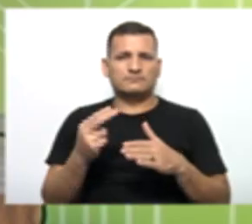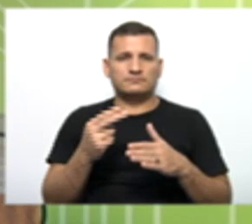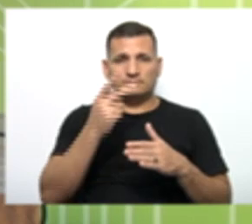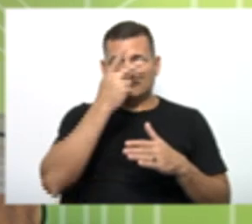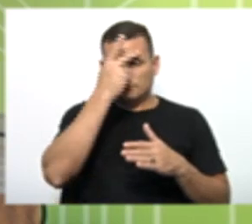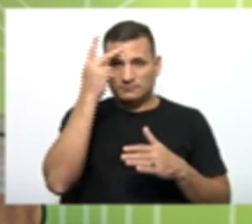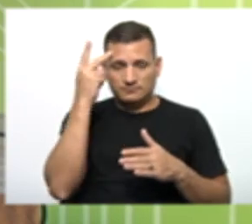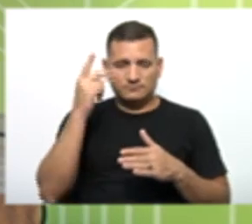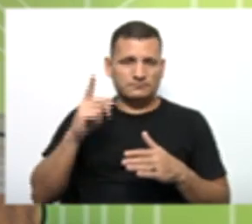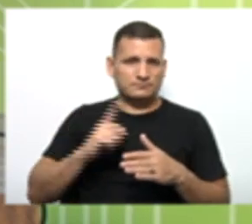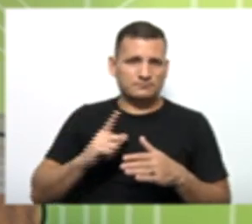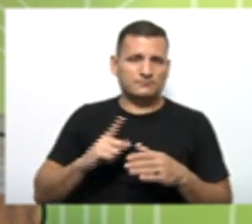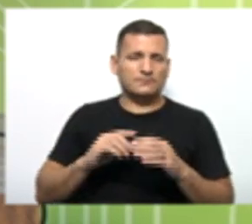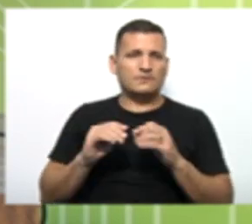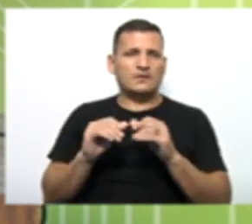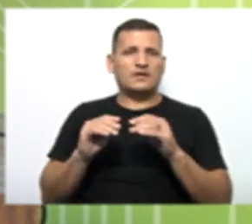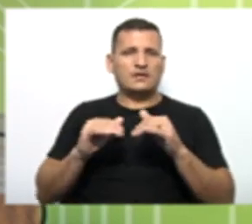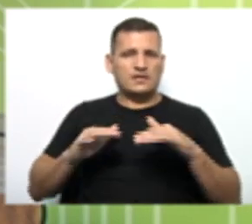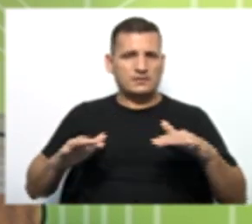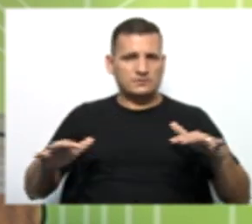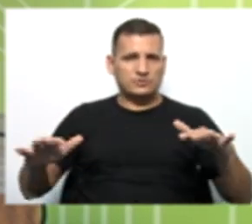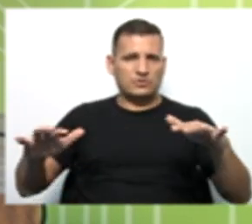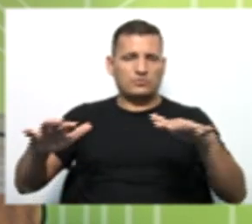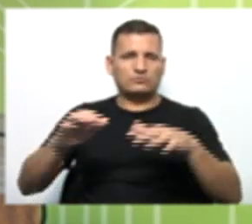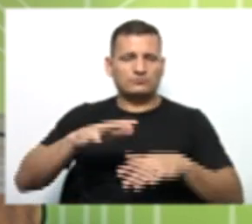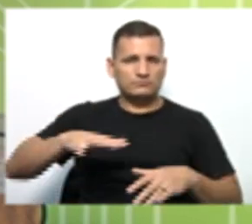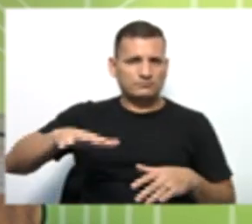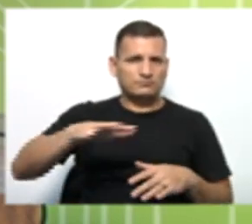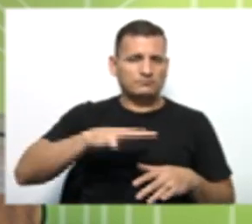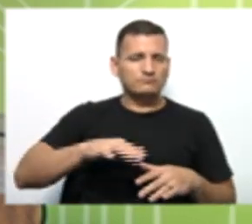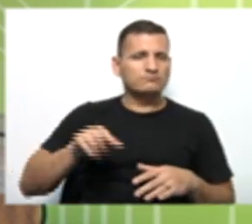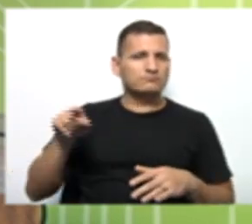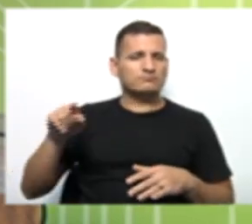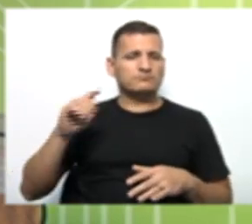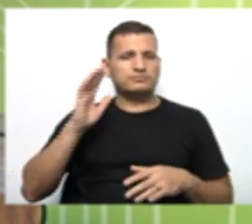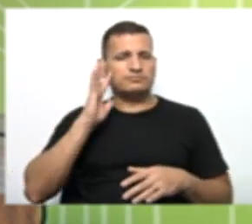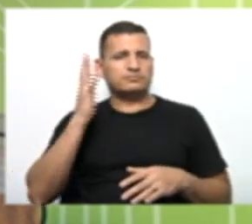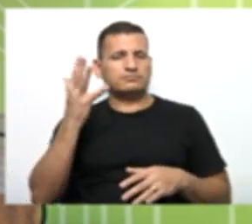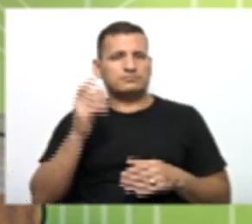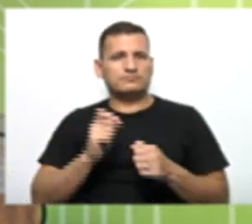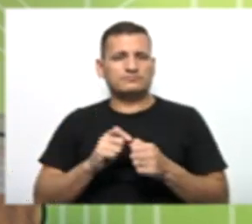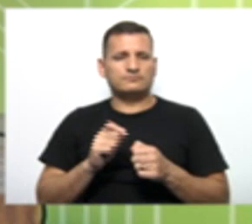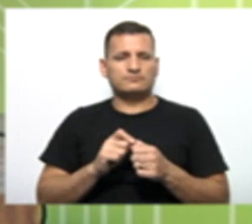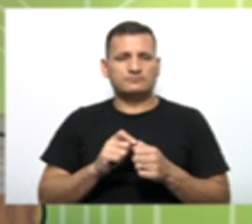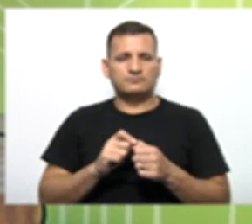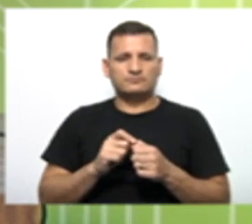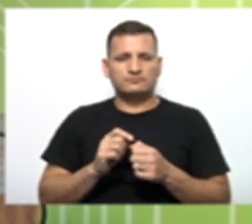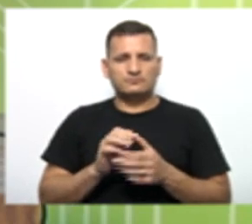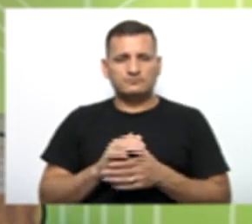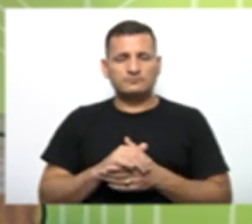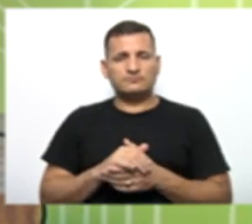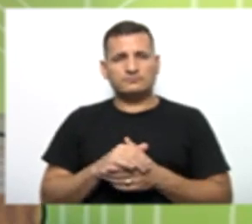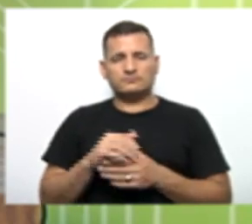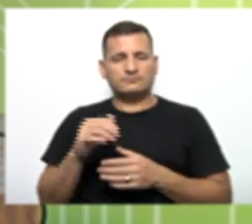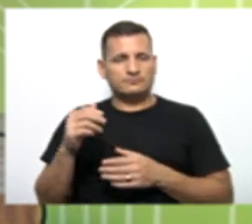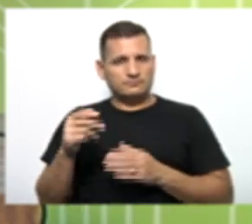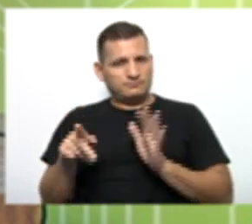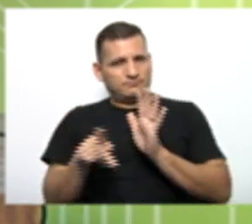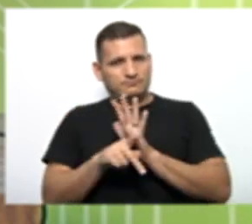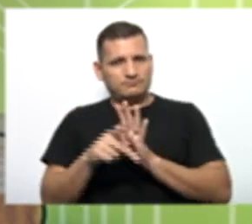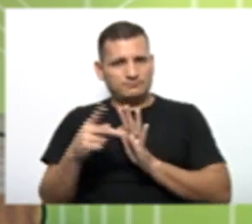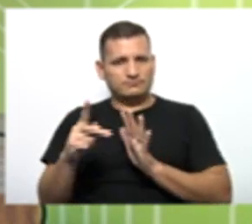uma propriedade e eles resolvem fazer com que essa propriedade